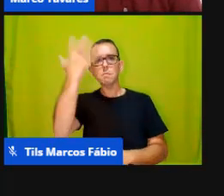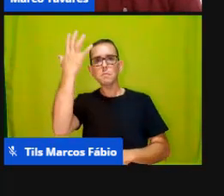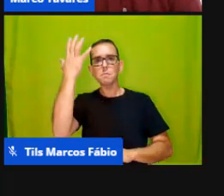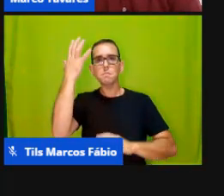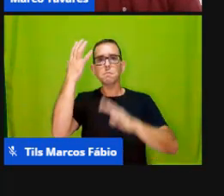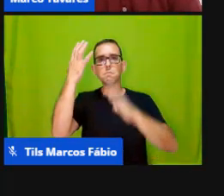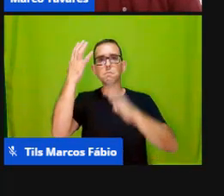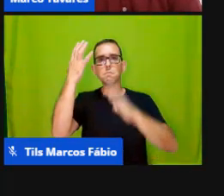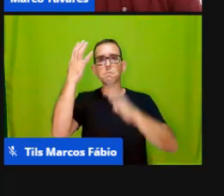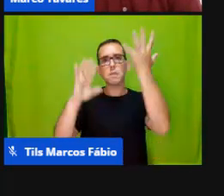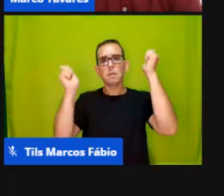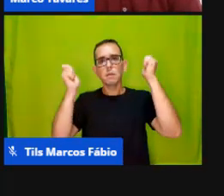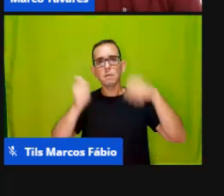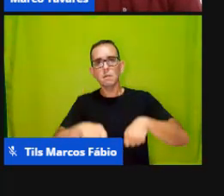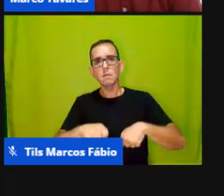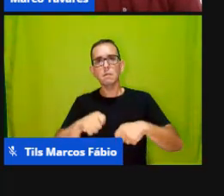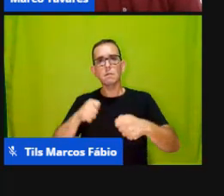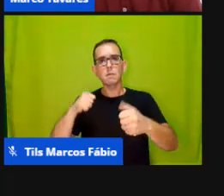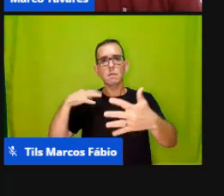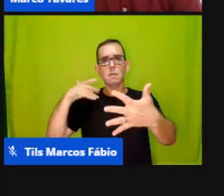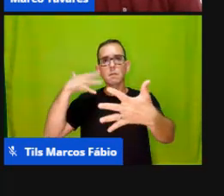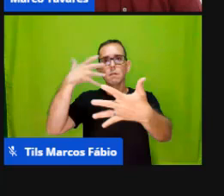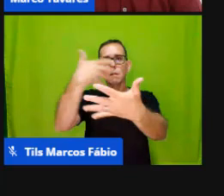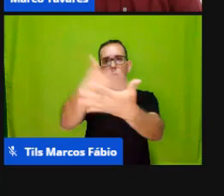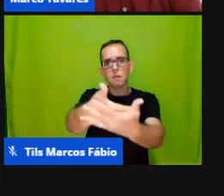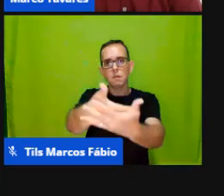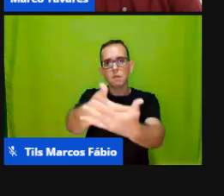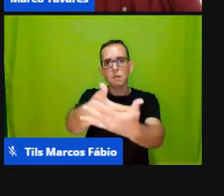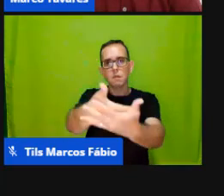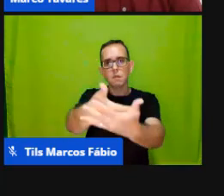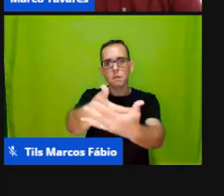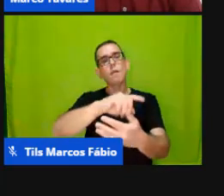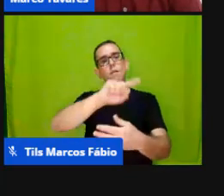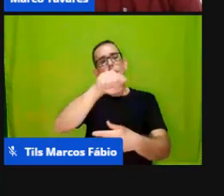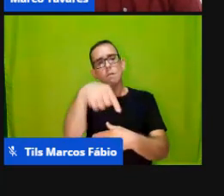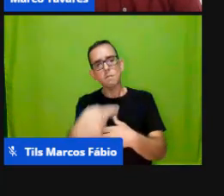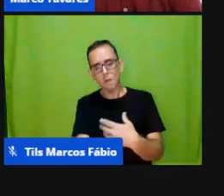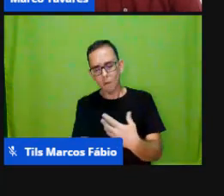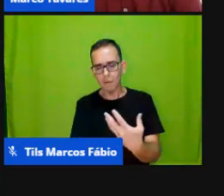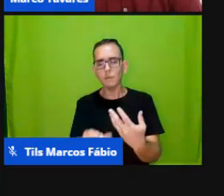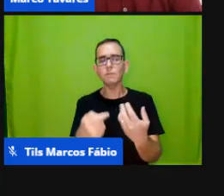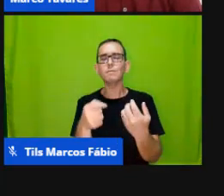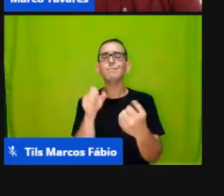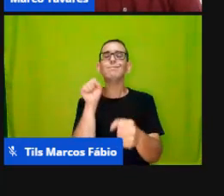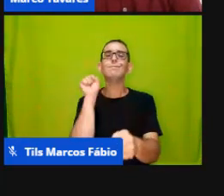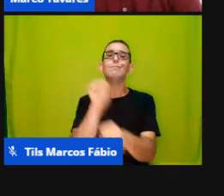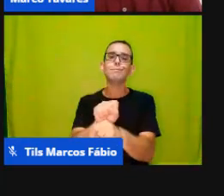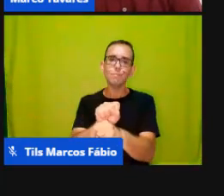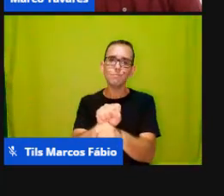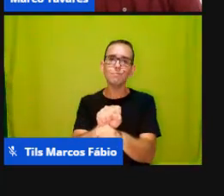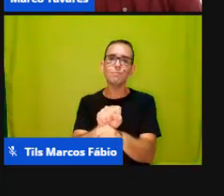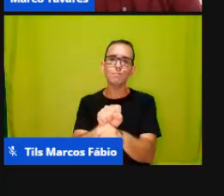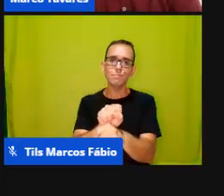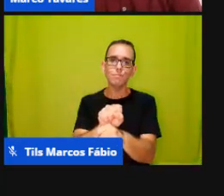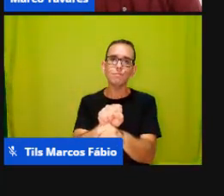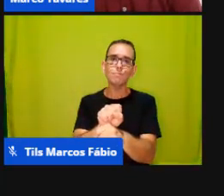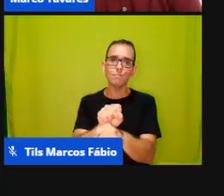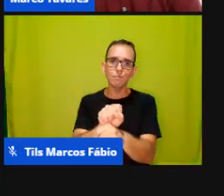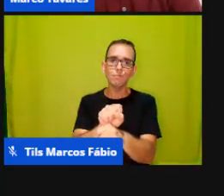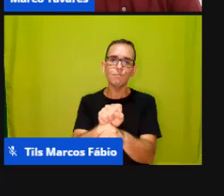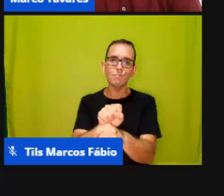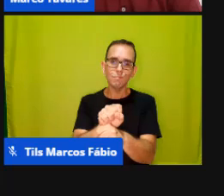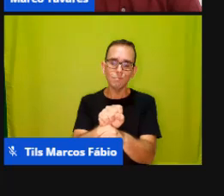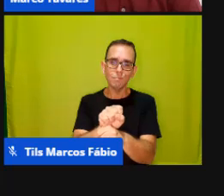jogos foi acontecendo durante muito tempo, e depois houve uma interrupção. É, a questão